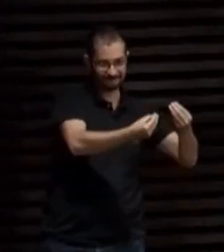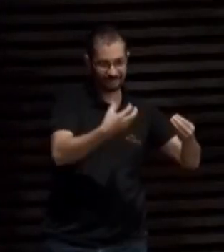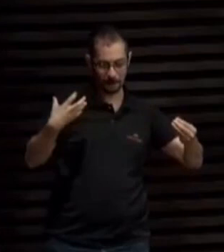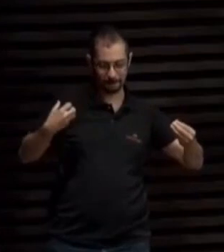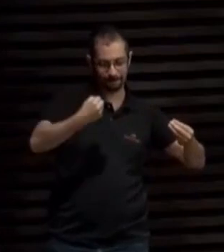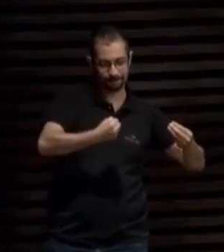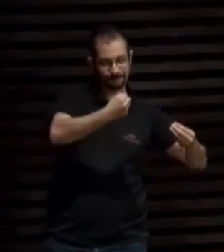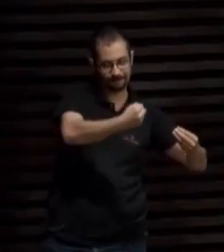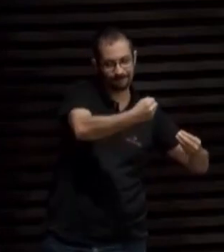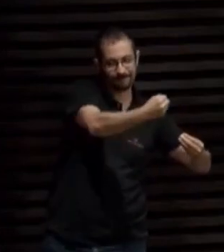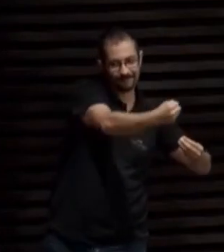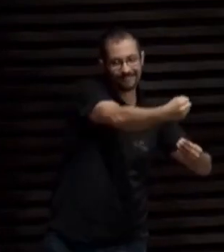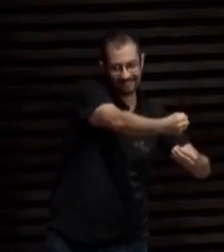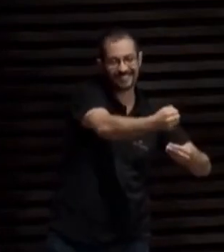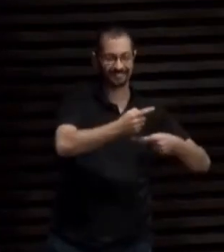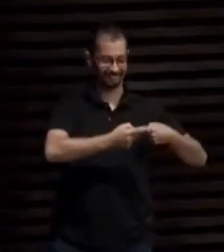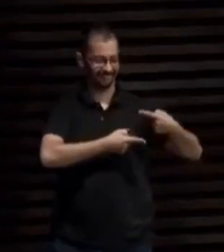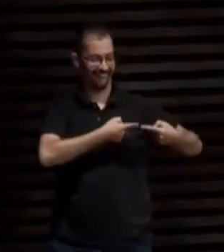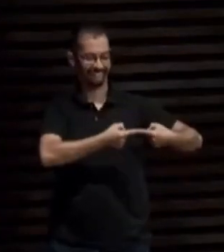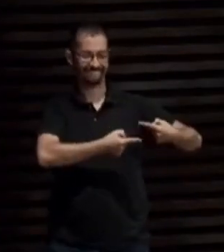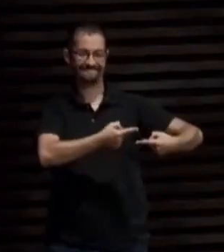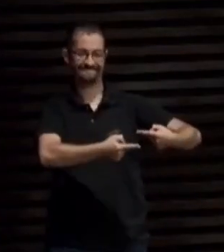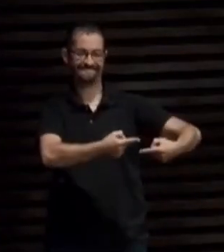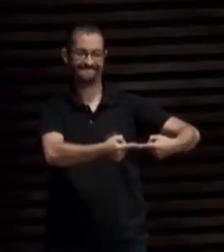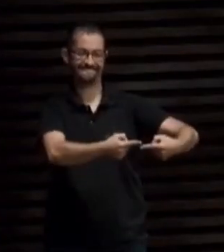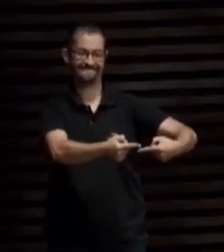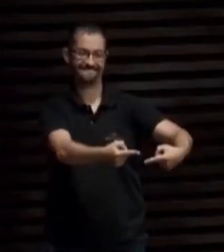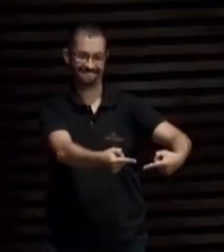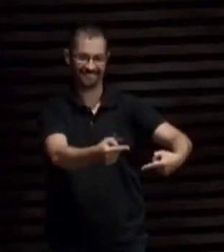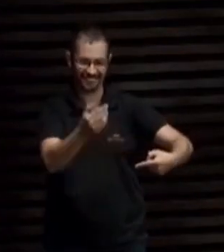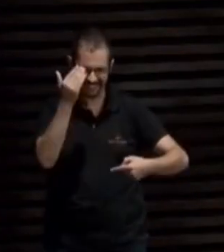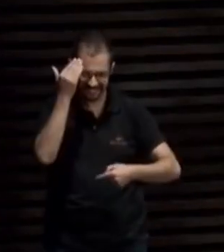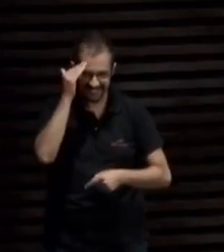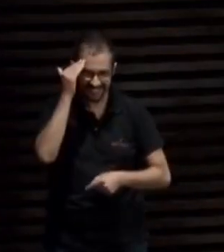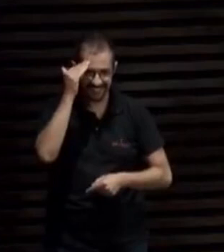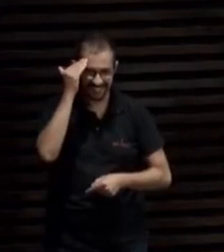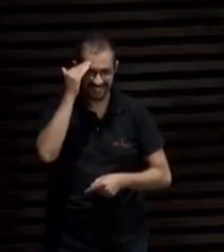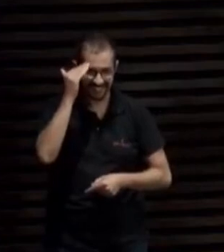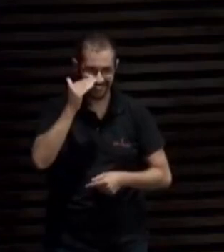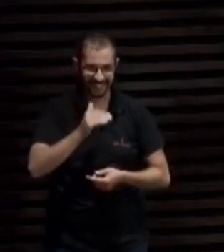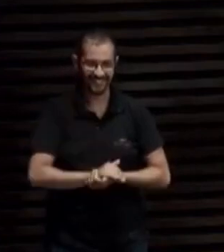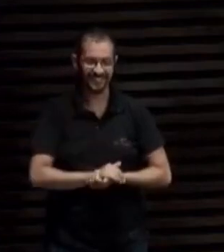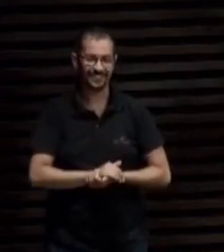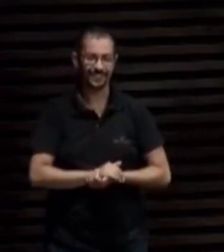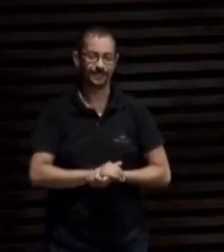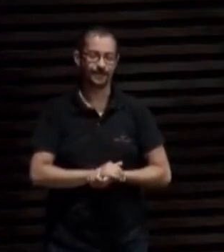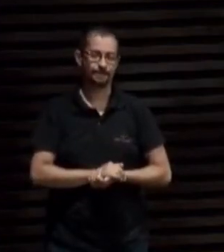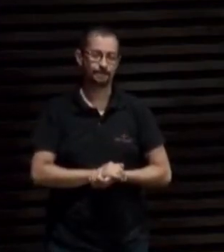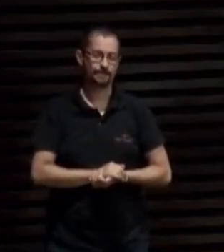mas também por aqueles que vierem a crer em mim por intermédio da palavra deles. Versículo